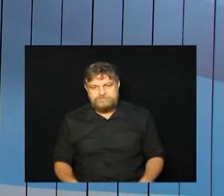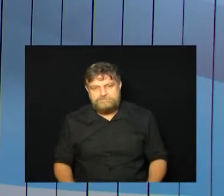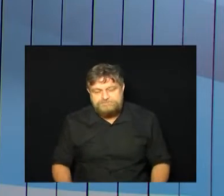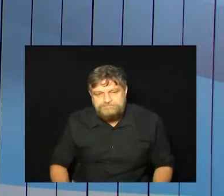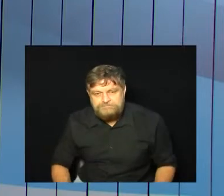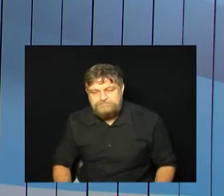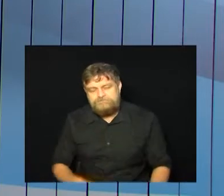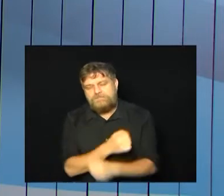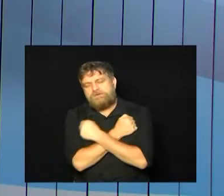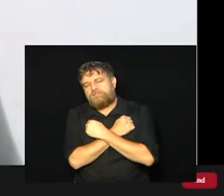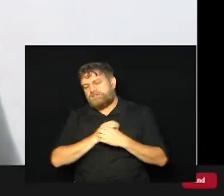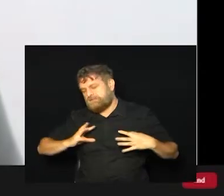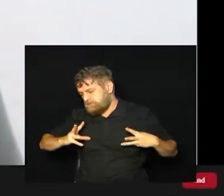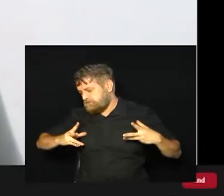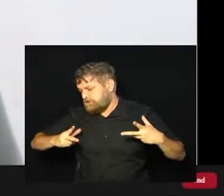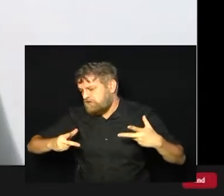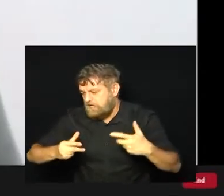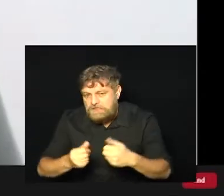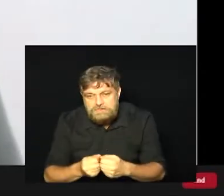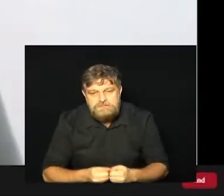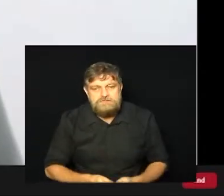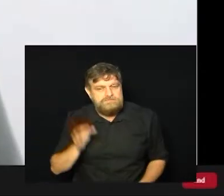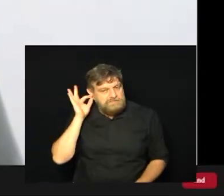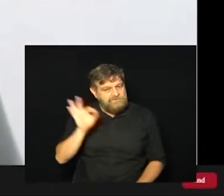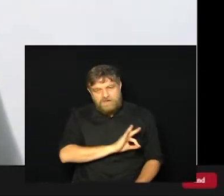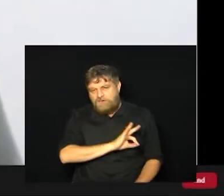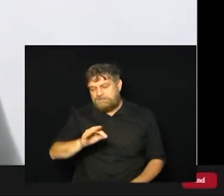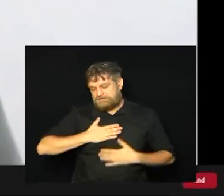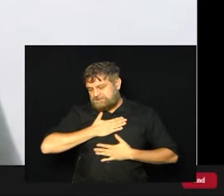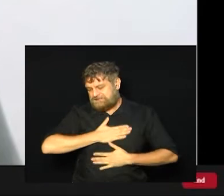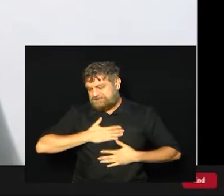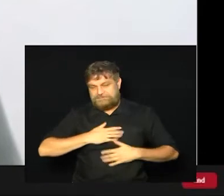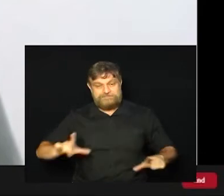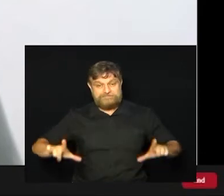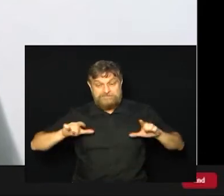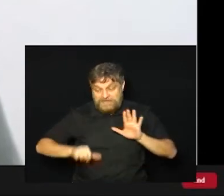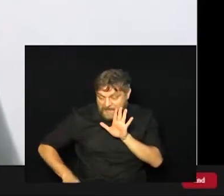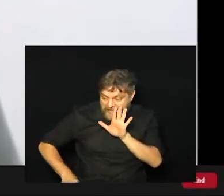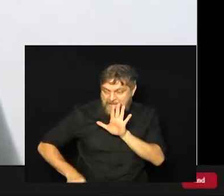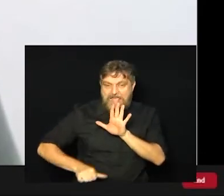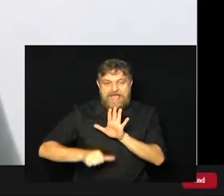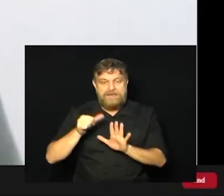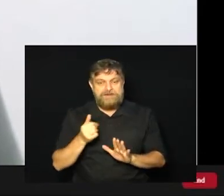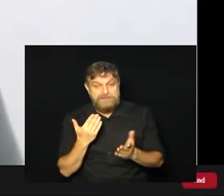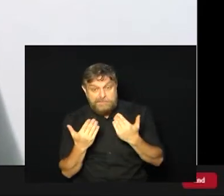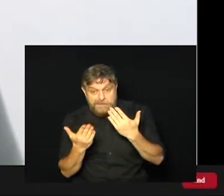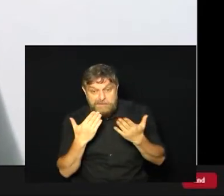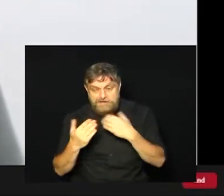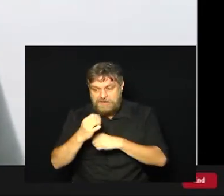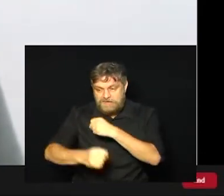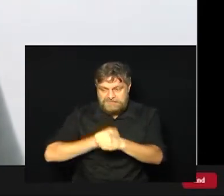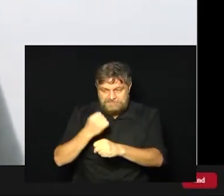Bom, um abraço a todos, foi uma pauta excelente, acho que fiquei aí honrada de ser a primeira entrevista do ano e que seja